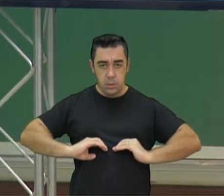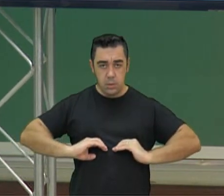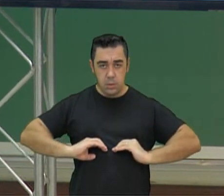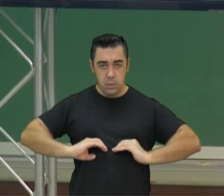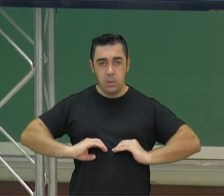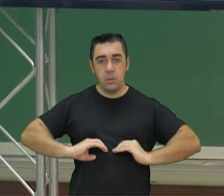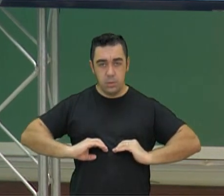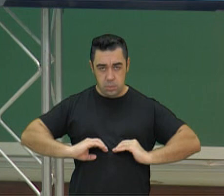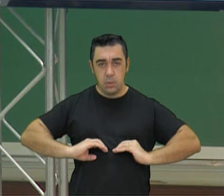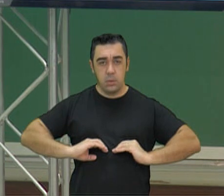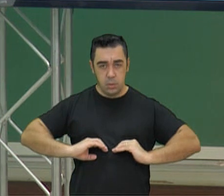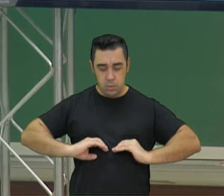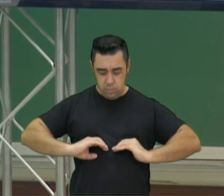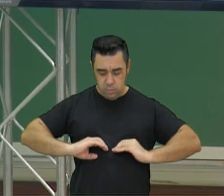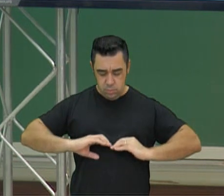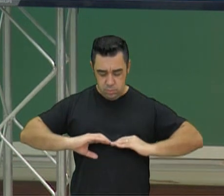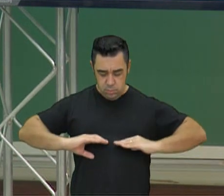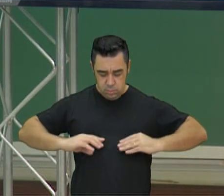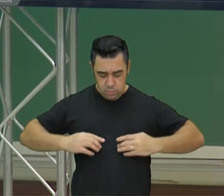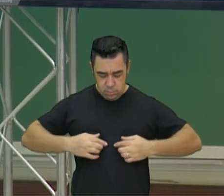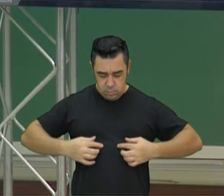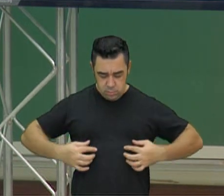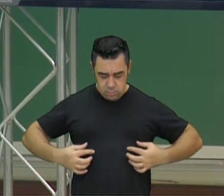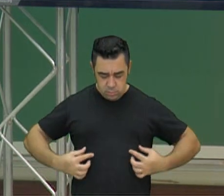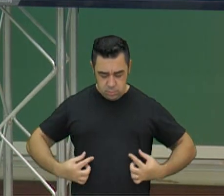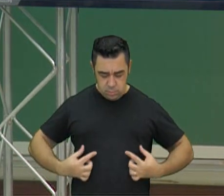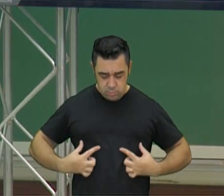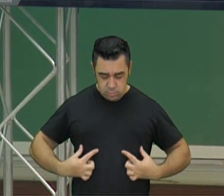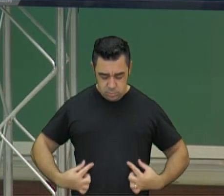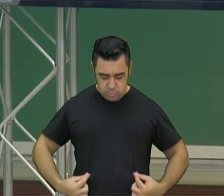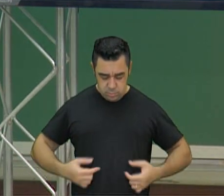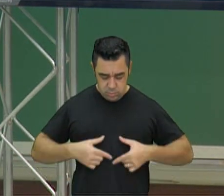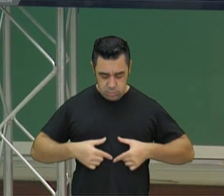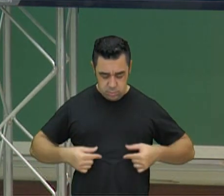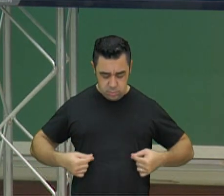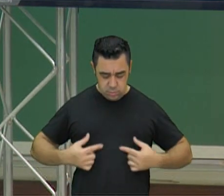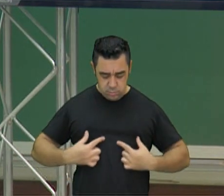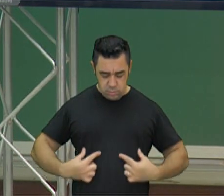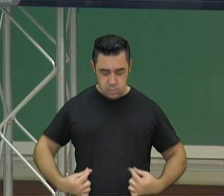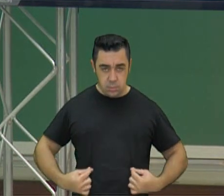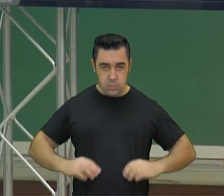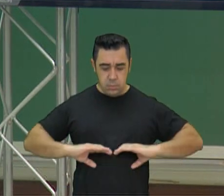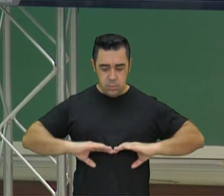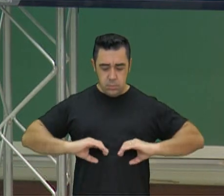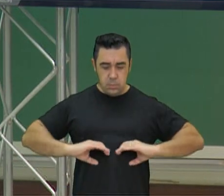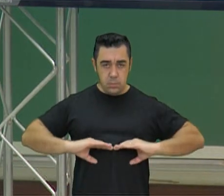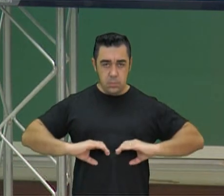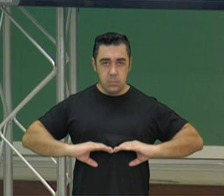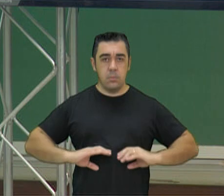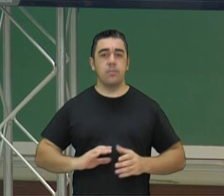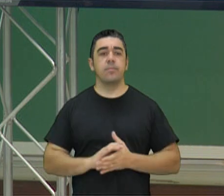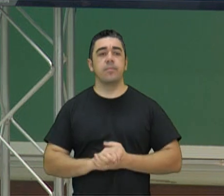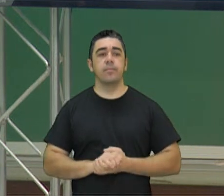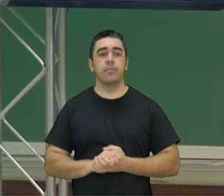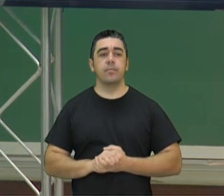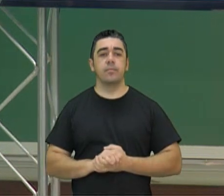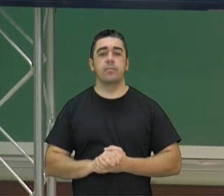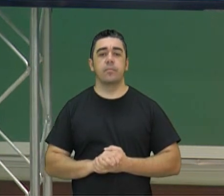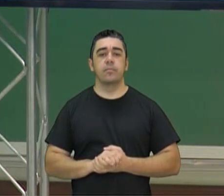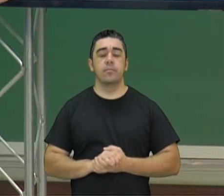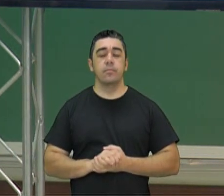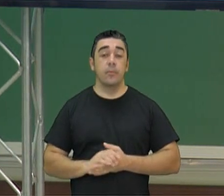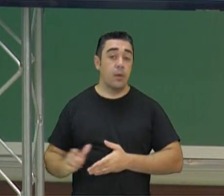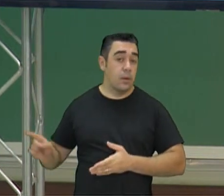é mais reta. Então, ele faz a divisão entre tórax e abdômen. Então, aqui tem toda